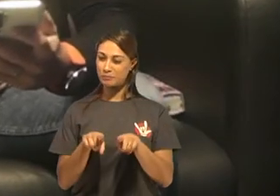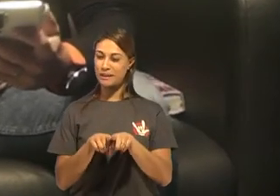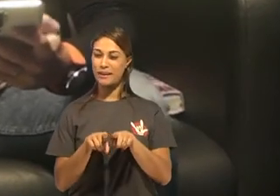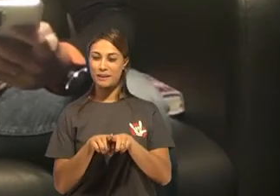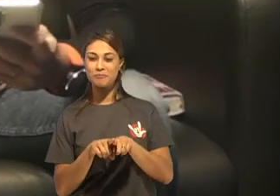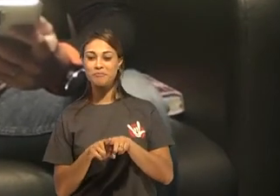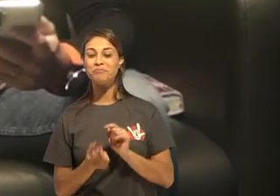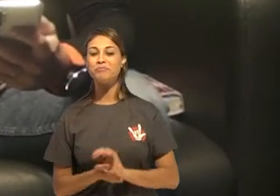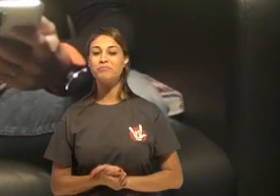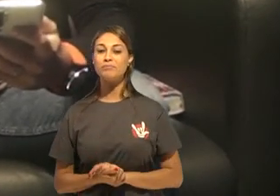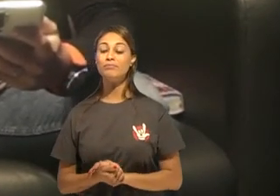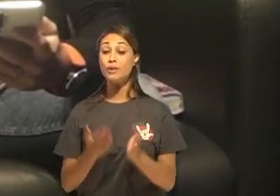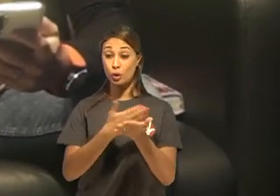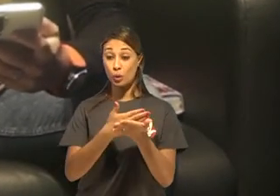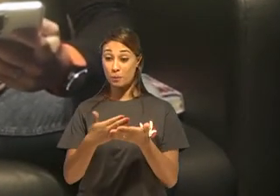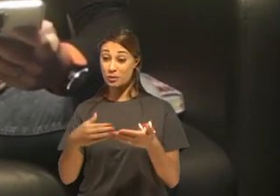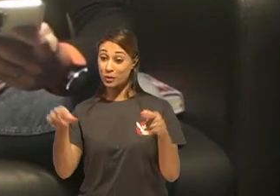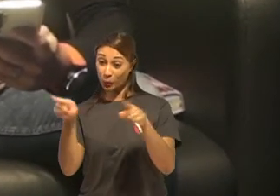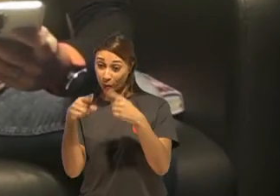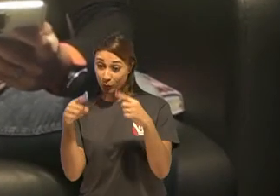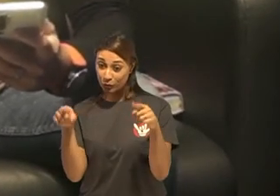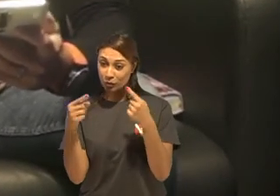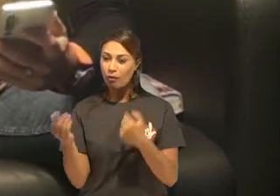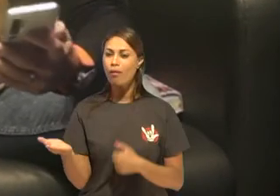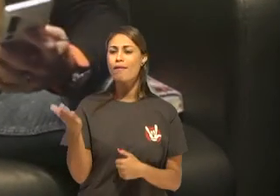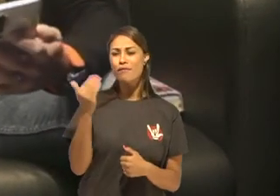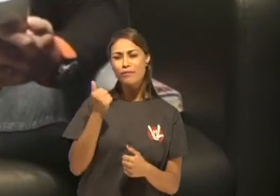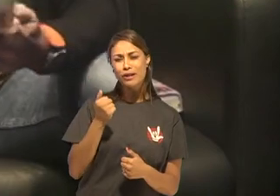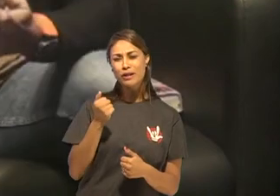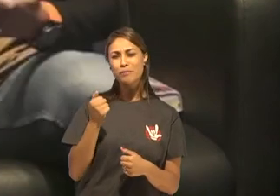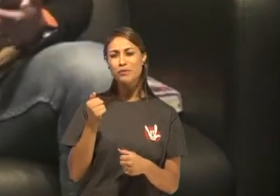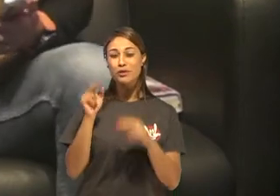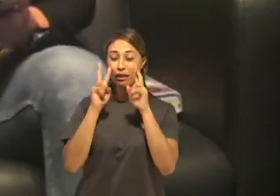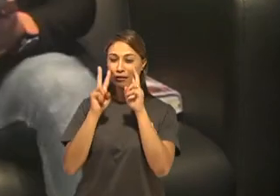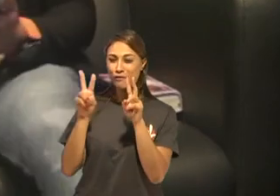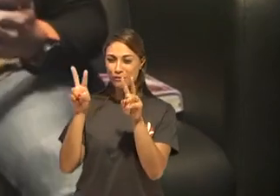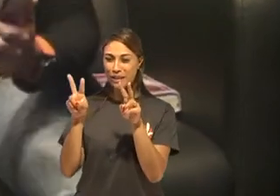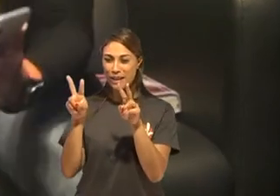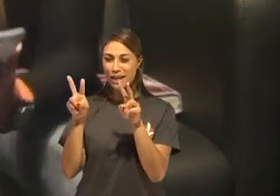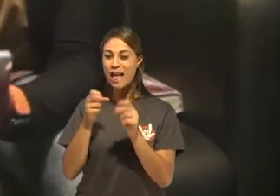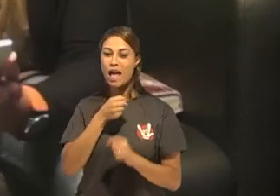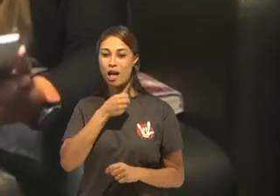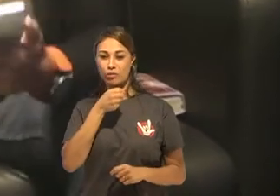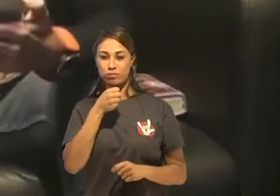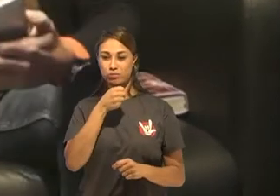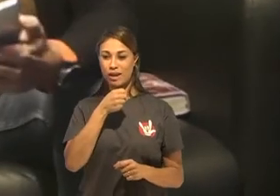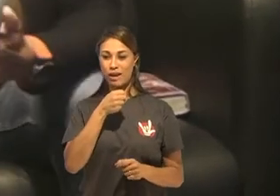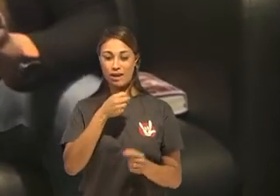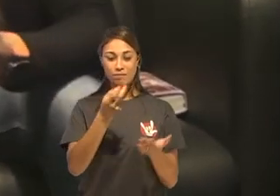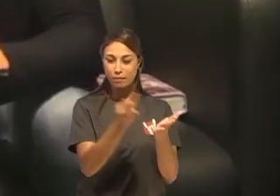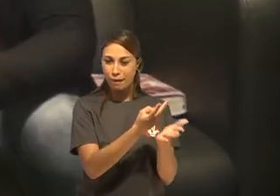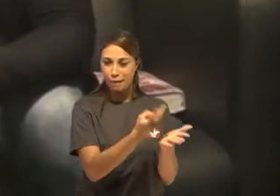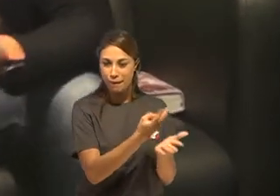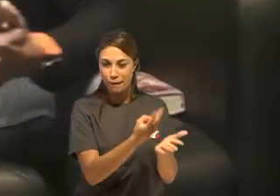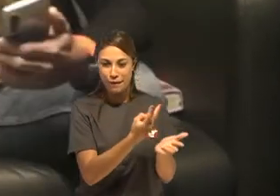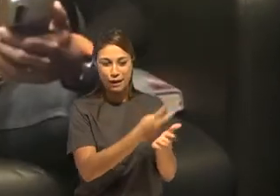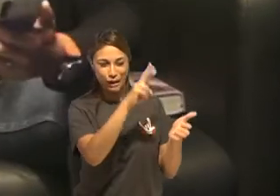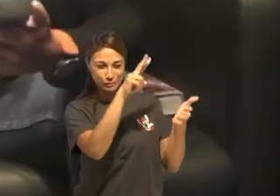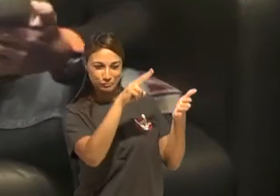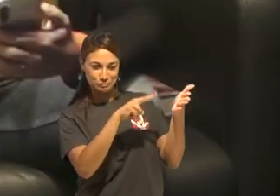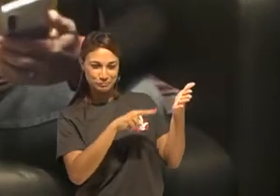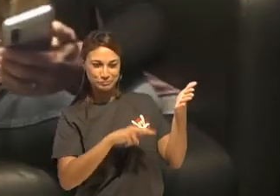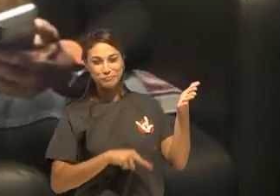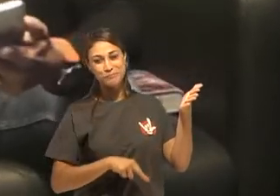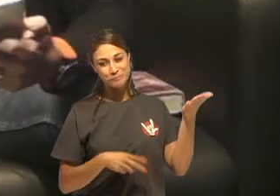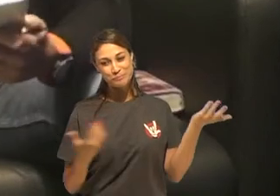aqui na hora que começou o louvor, vamos ver o Vinícius errar a letra. Então o pessoal está lá na expectativa, aguardando o